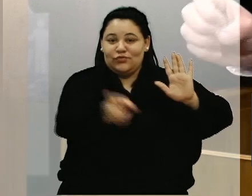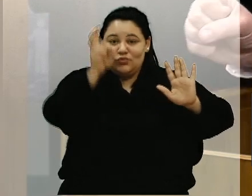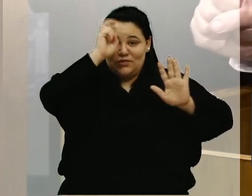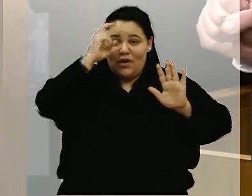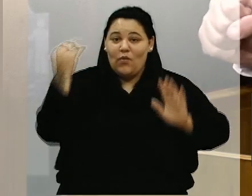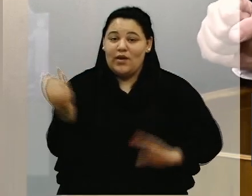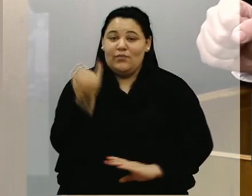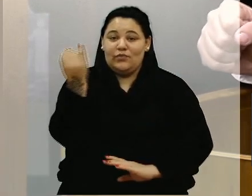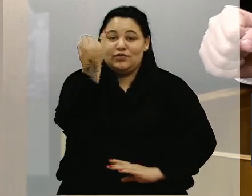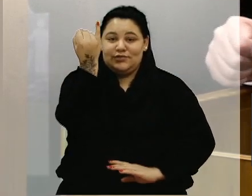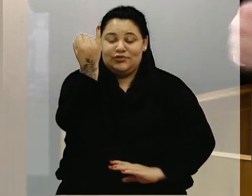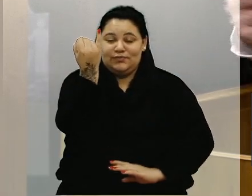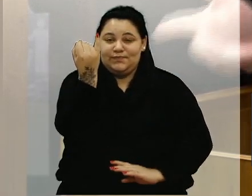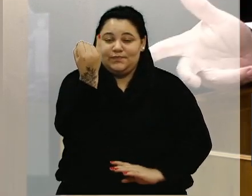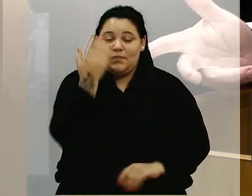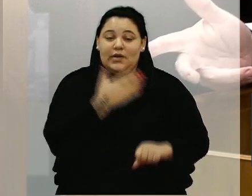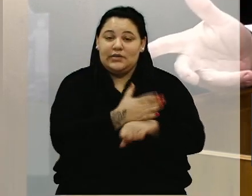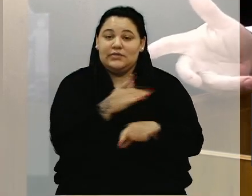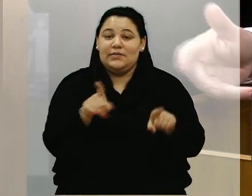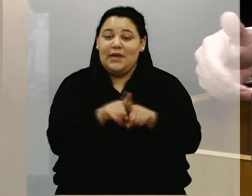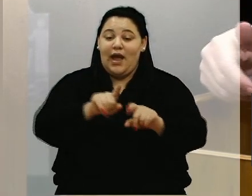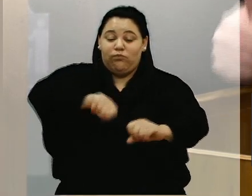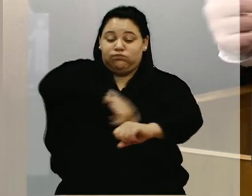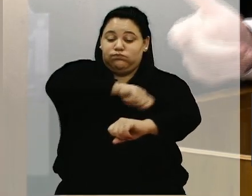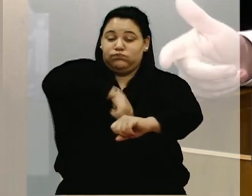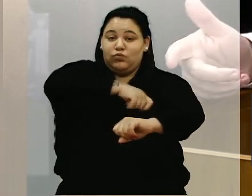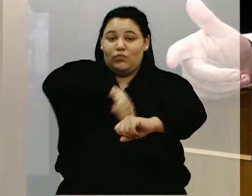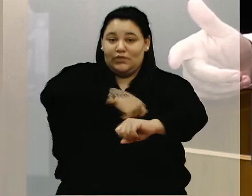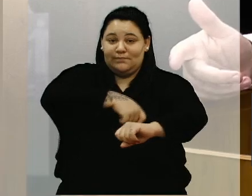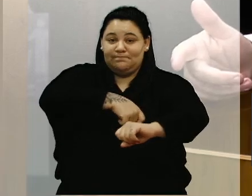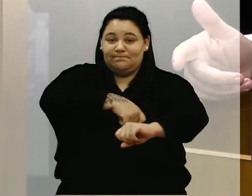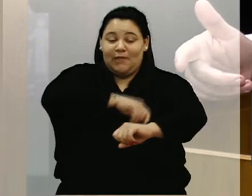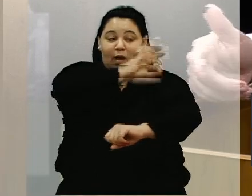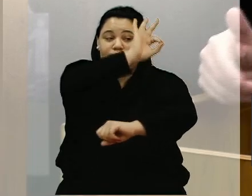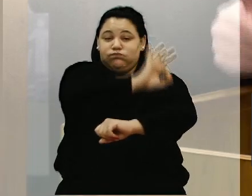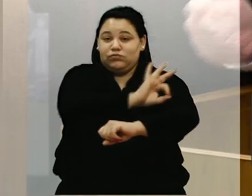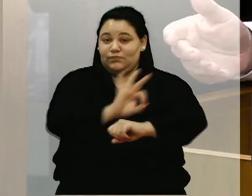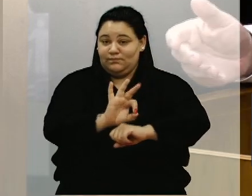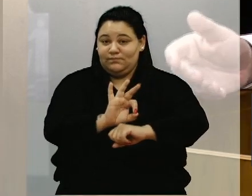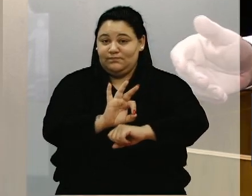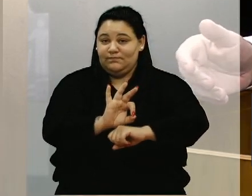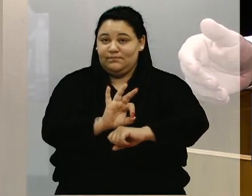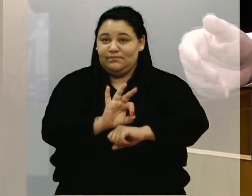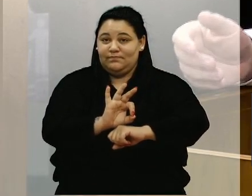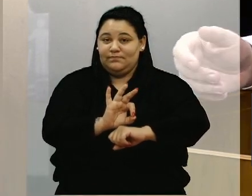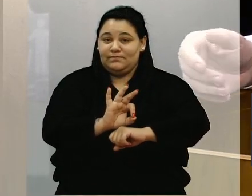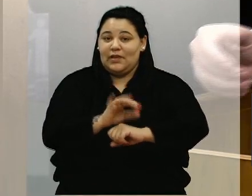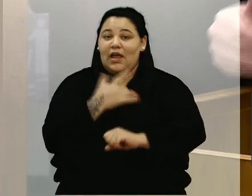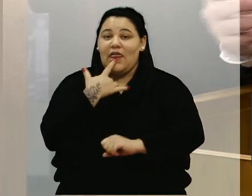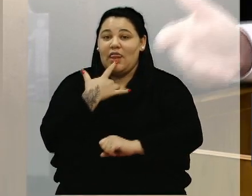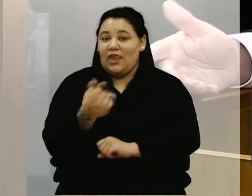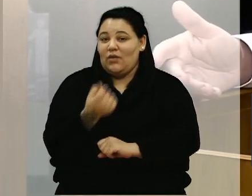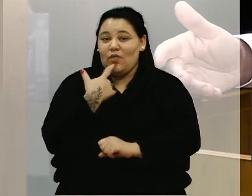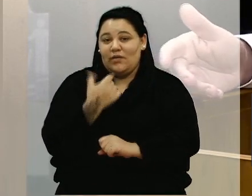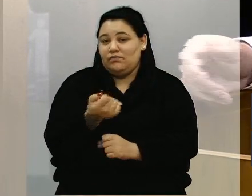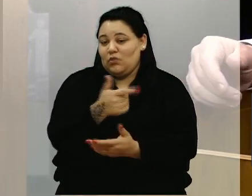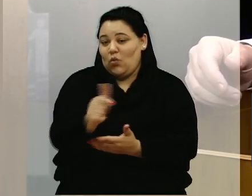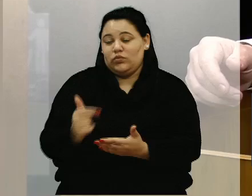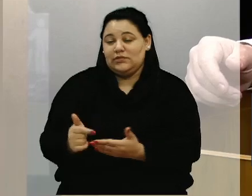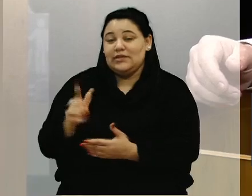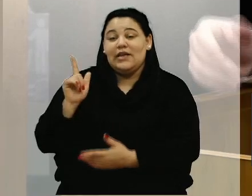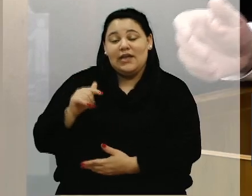significativo, incluindo a culinária, a arquitetura, o idioma, né, e a